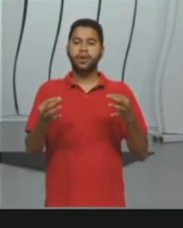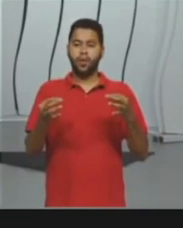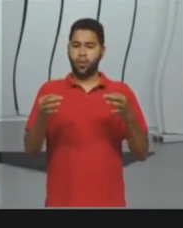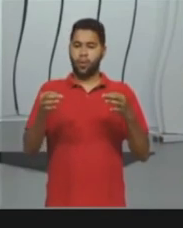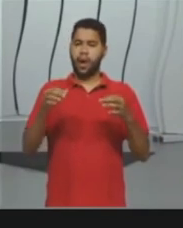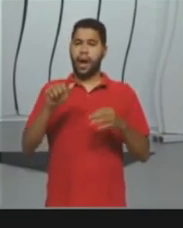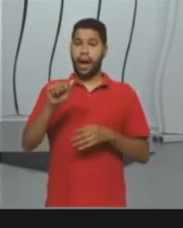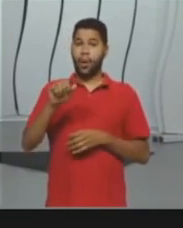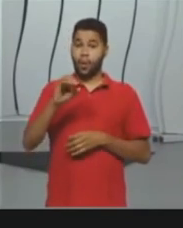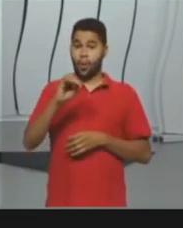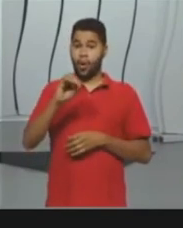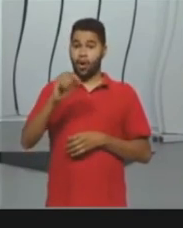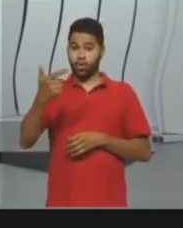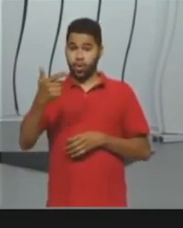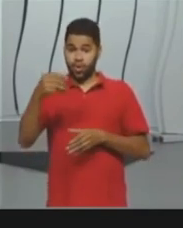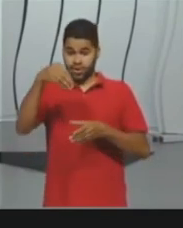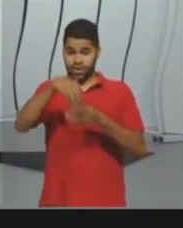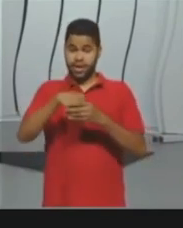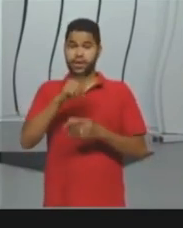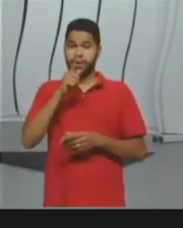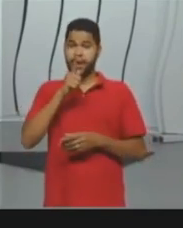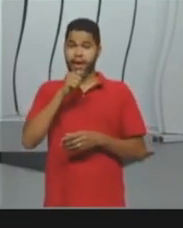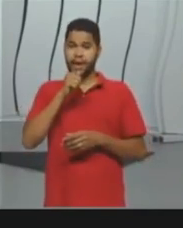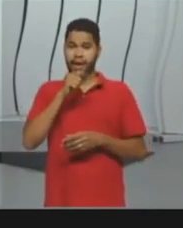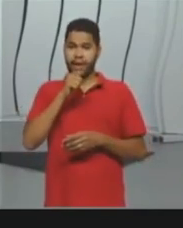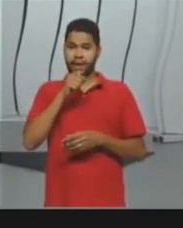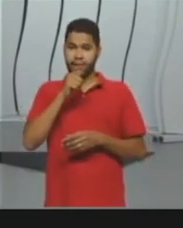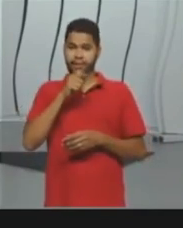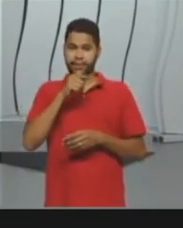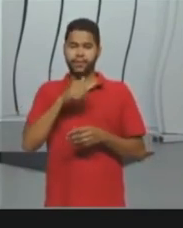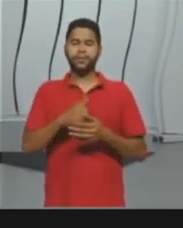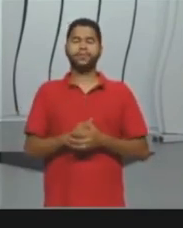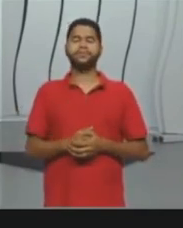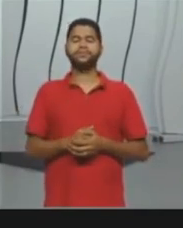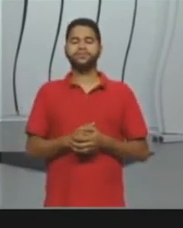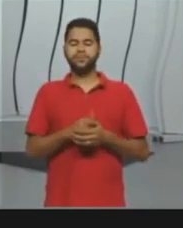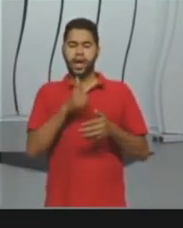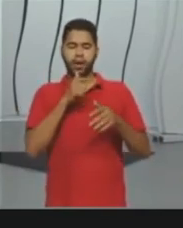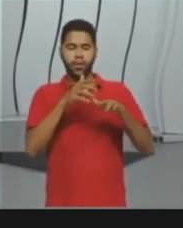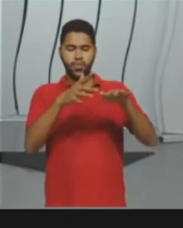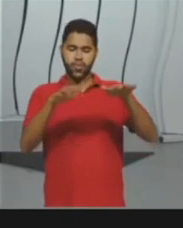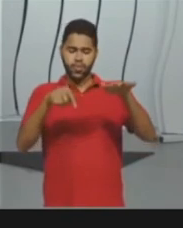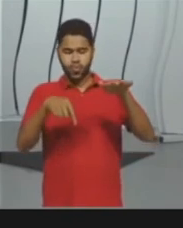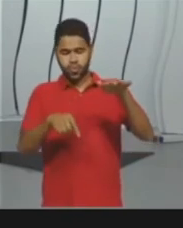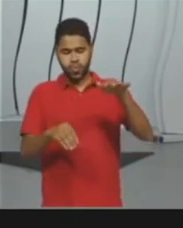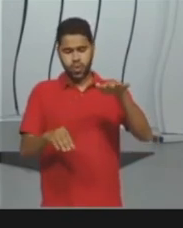lá na água, que as esponjas do mar, lembrando que é do mar, está lá na água. Então,